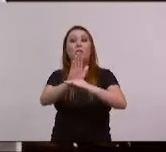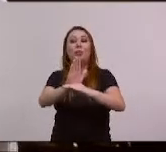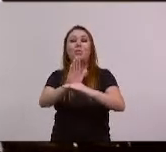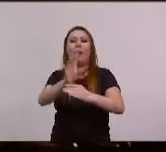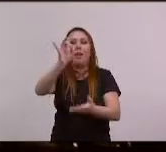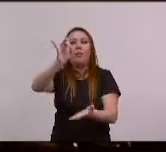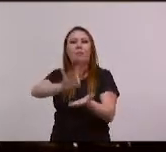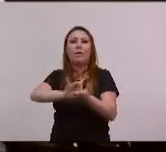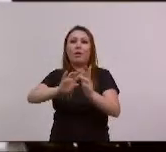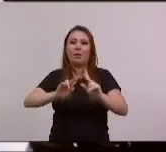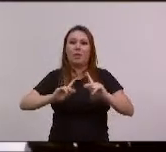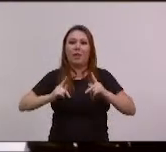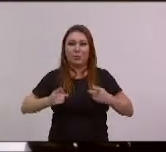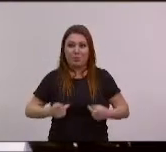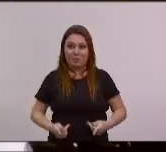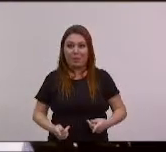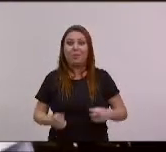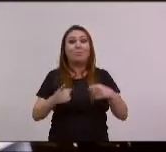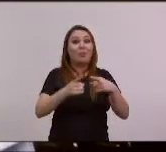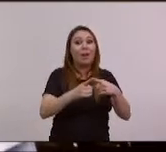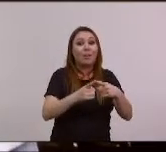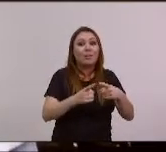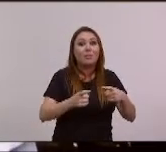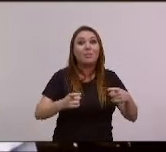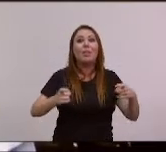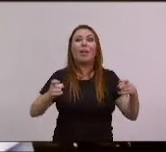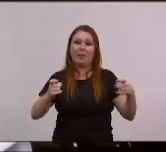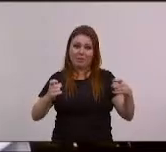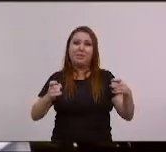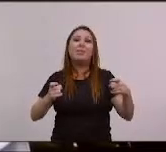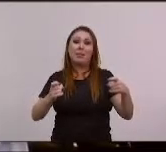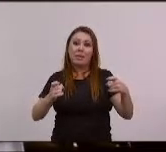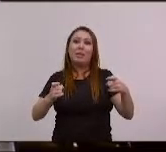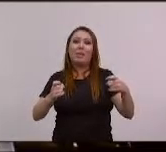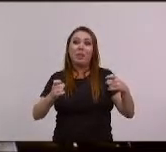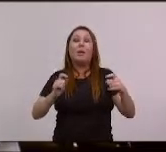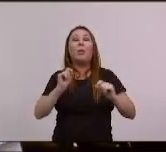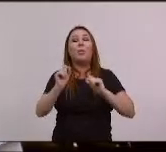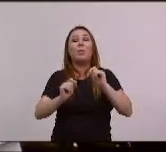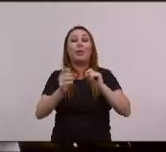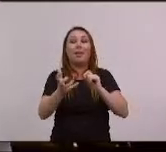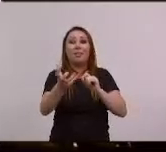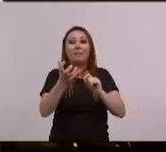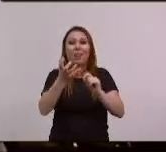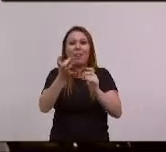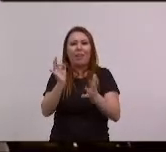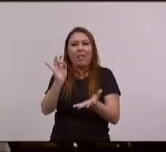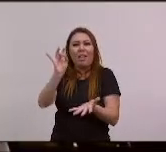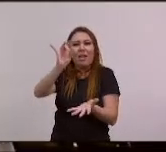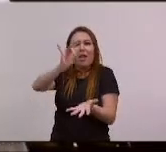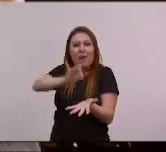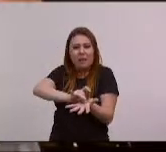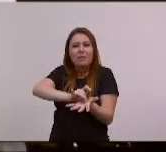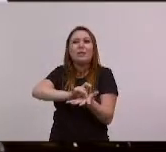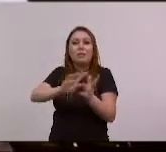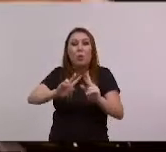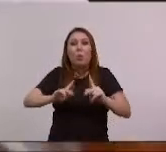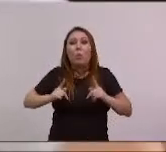humana, a ciência, em vista de realizações humanizadoras